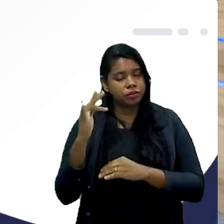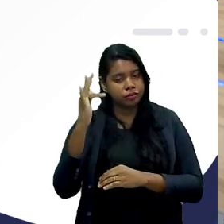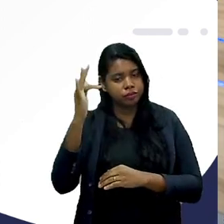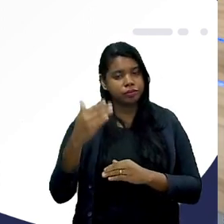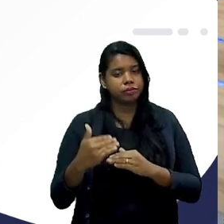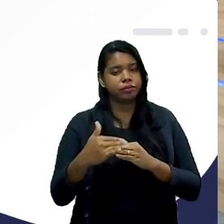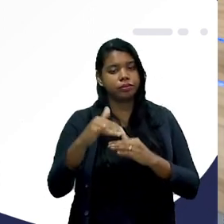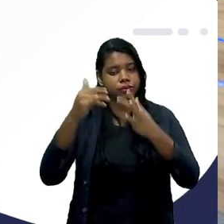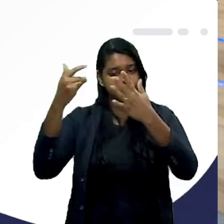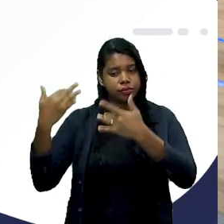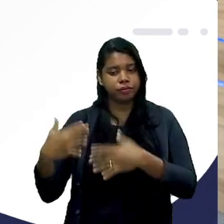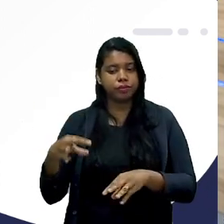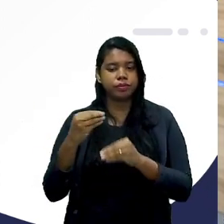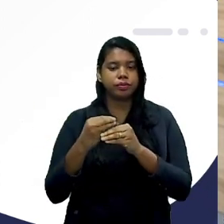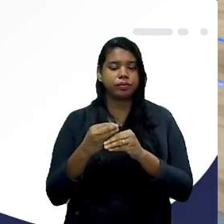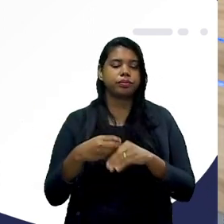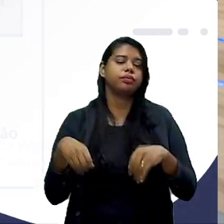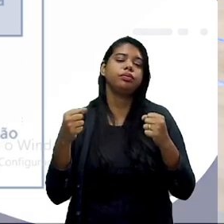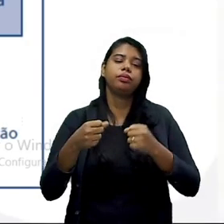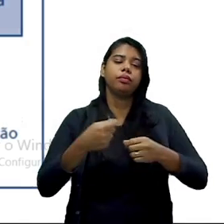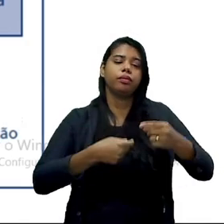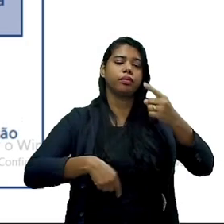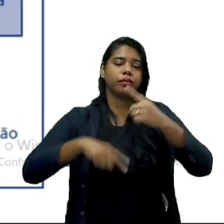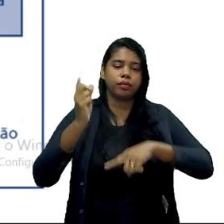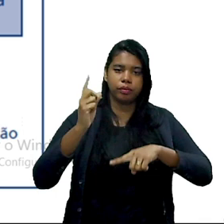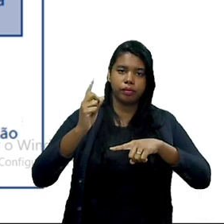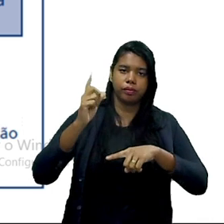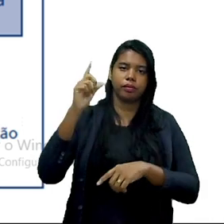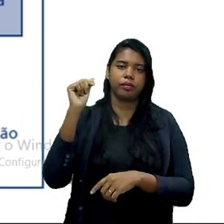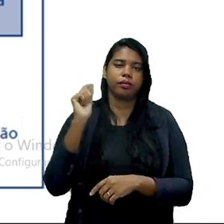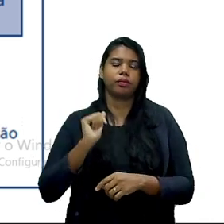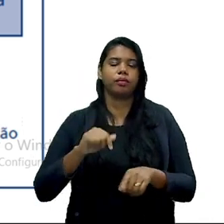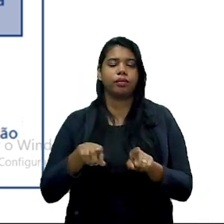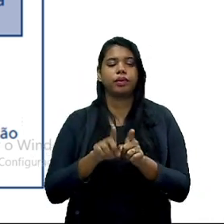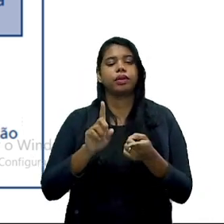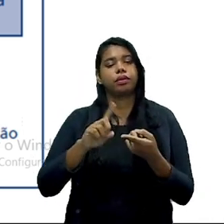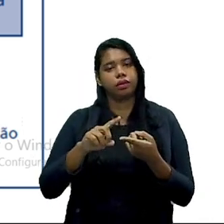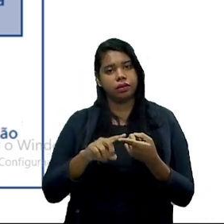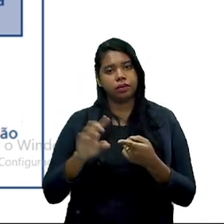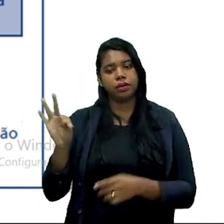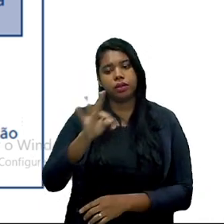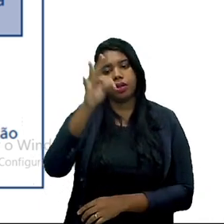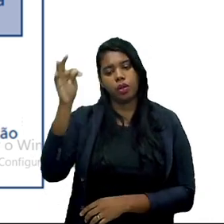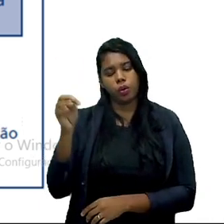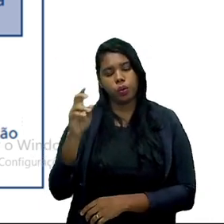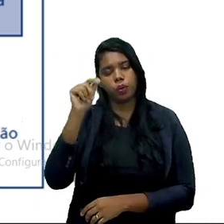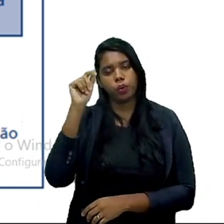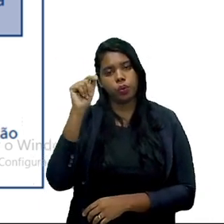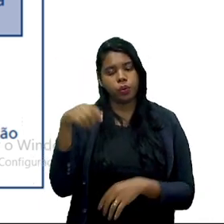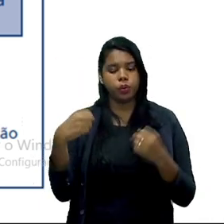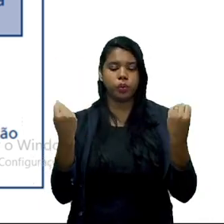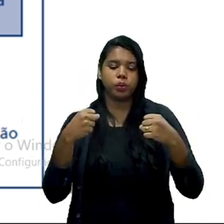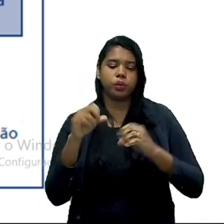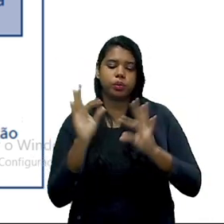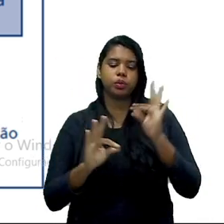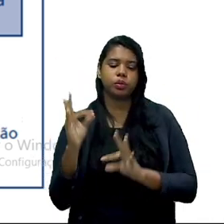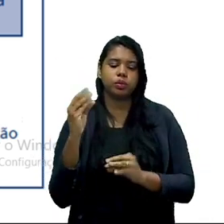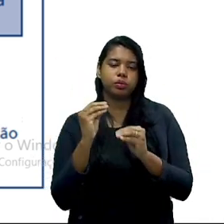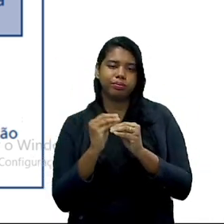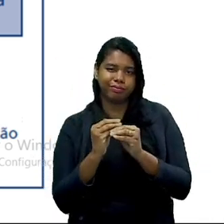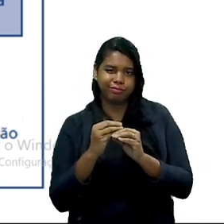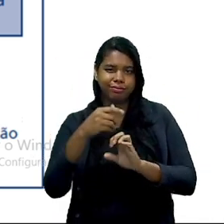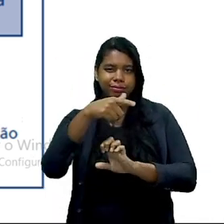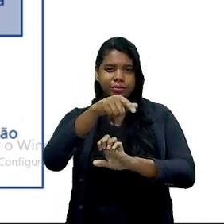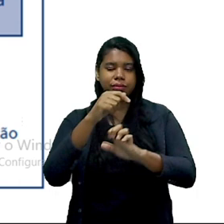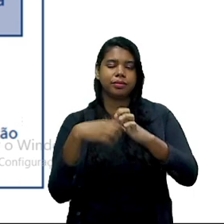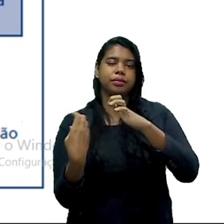trata justamente da necessidade de capital de giro e a gestão do capital de giro. Então todo o dinheiro necessário para a manutenção da